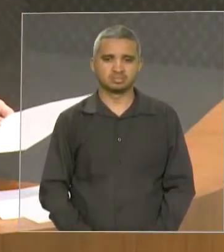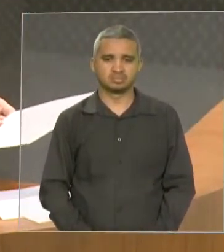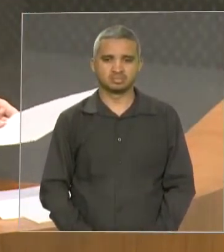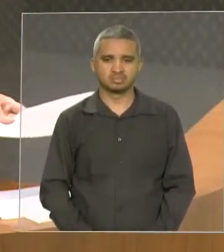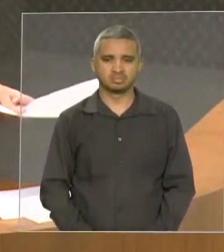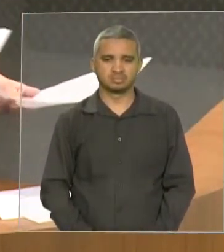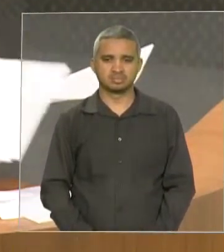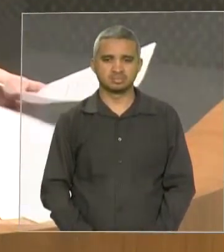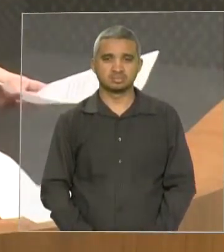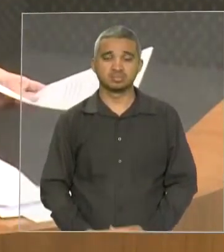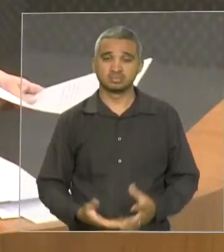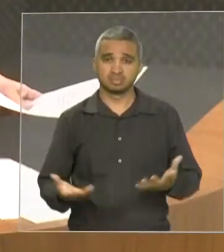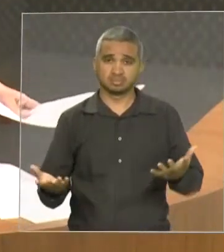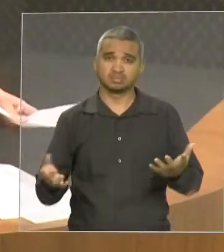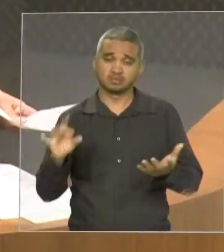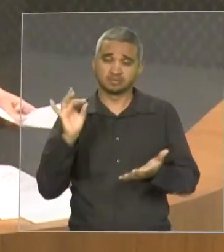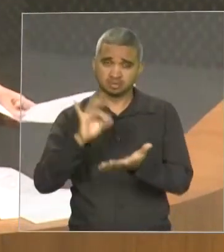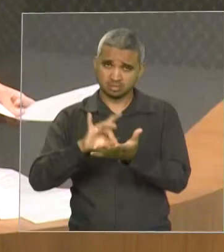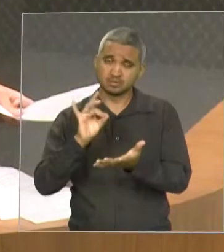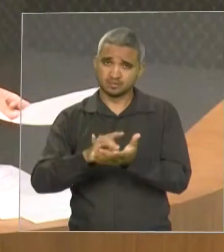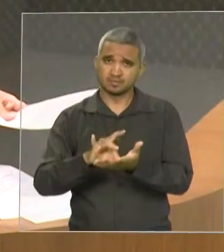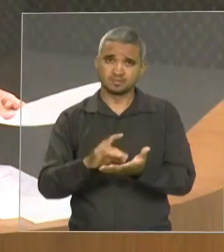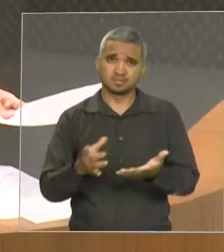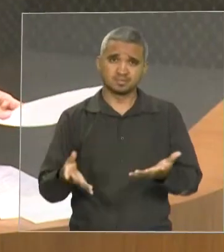E é realmente de